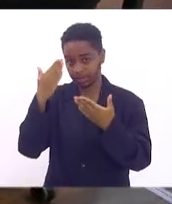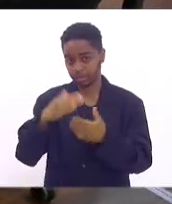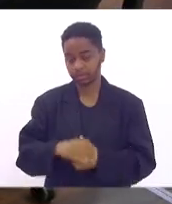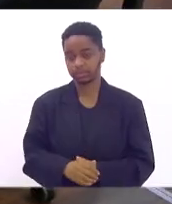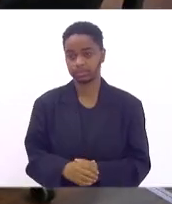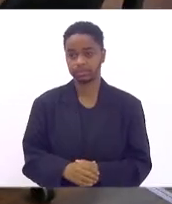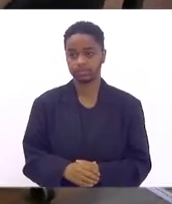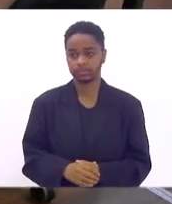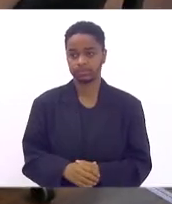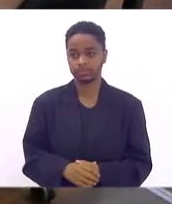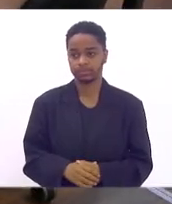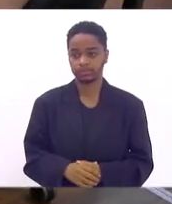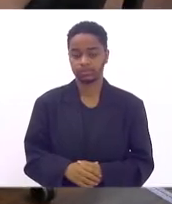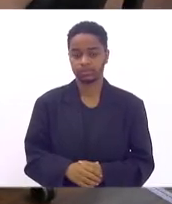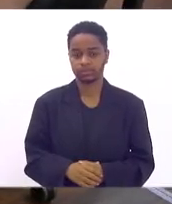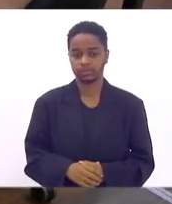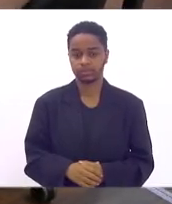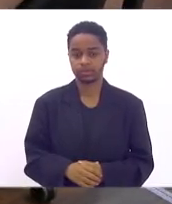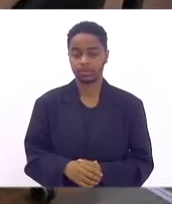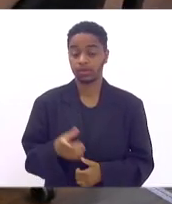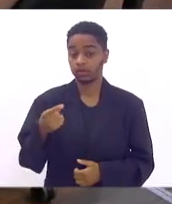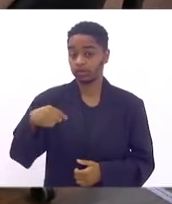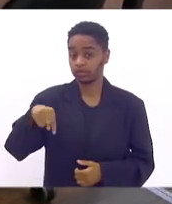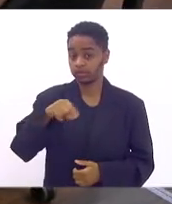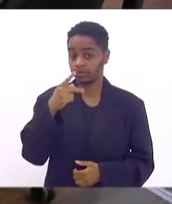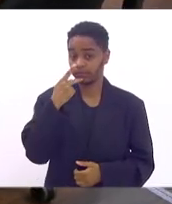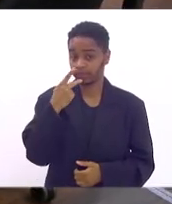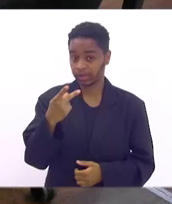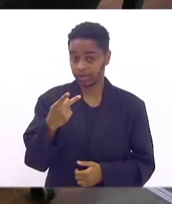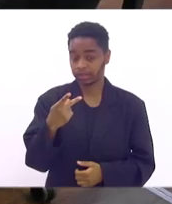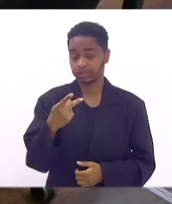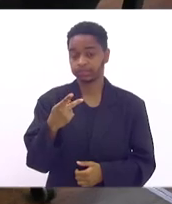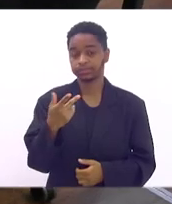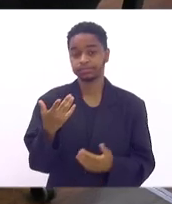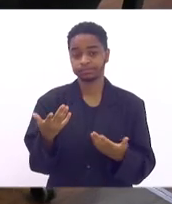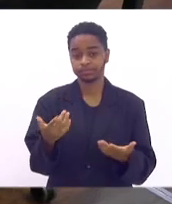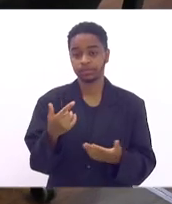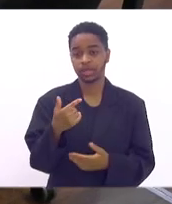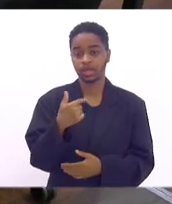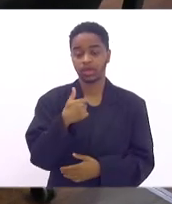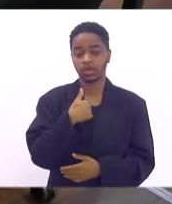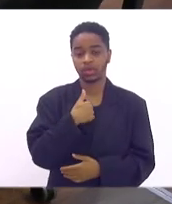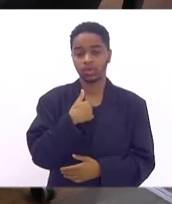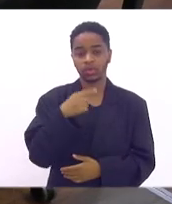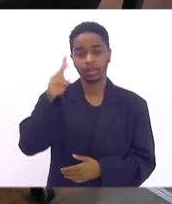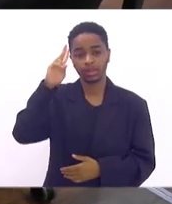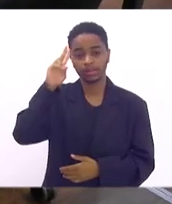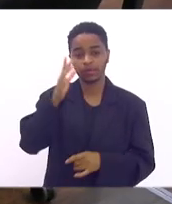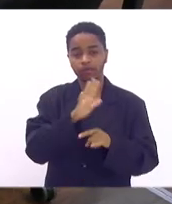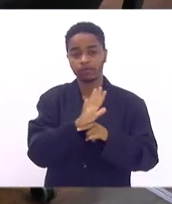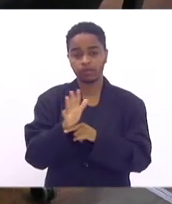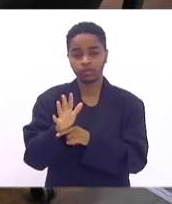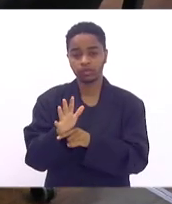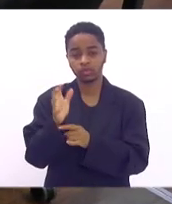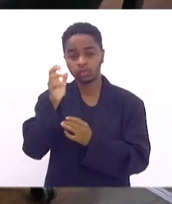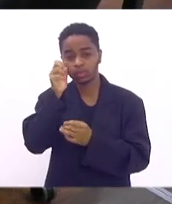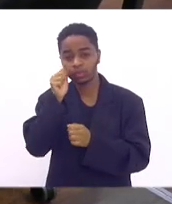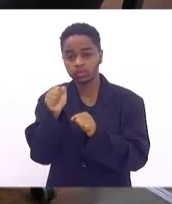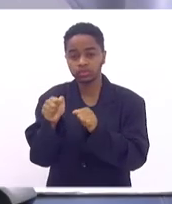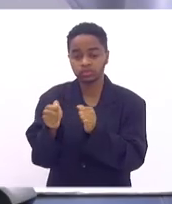Vocês estavam, me permito falar, vocês estavam falando e eu estava me reportando aqui aquele filme Dormindo com o